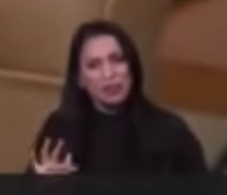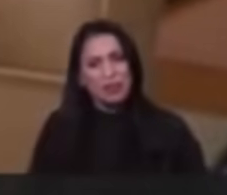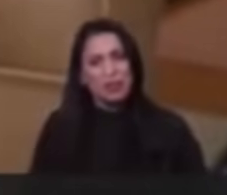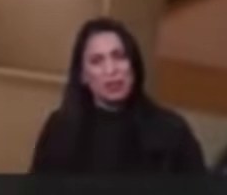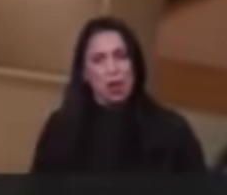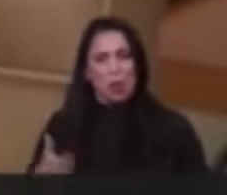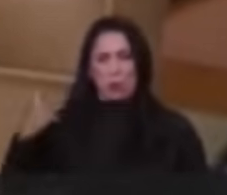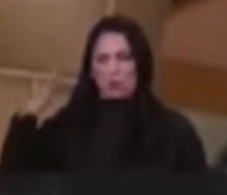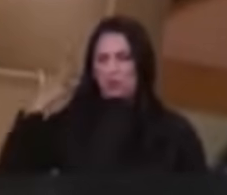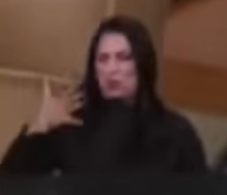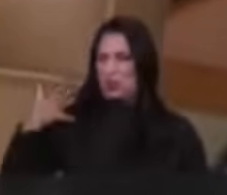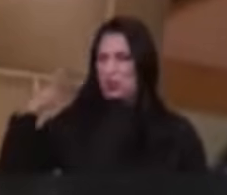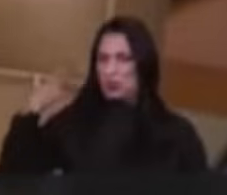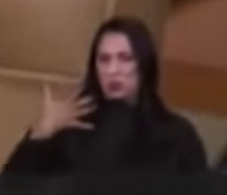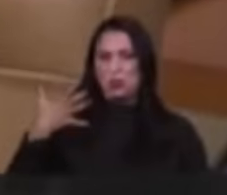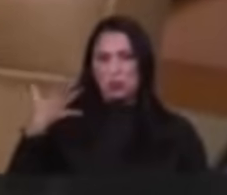com